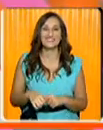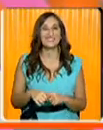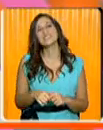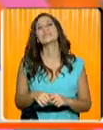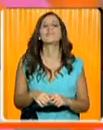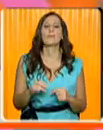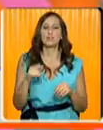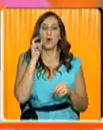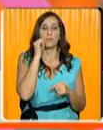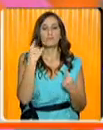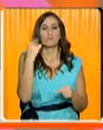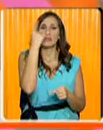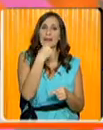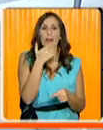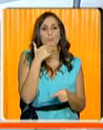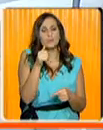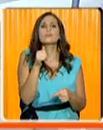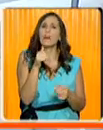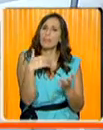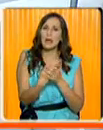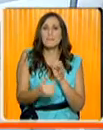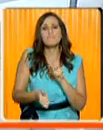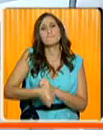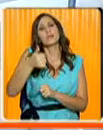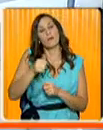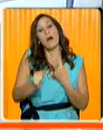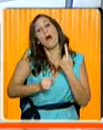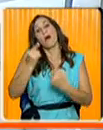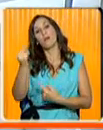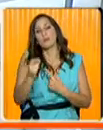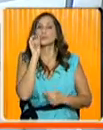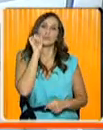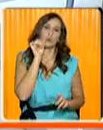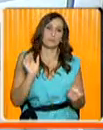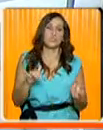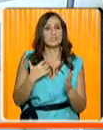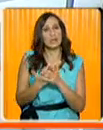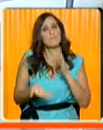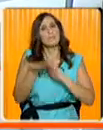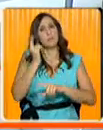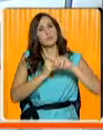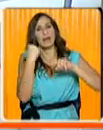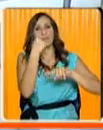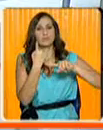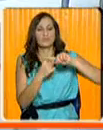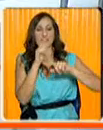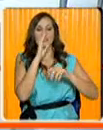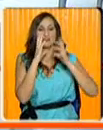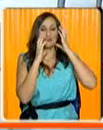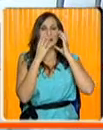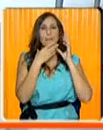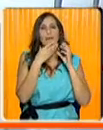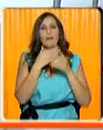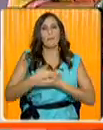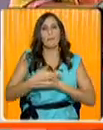Mas há homens que têm uma cara bonita e que até ficam melhor. Alguns, que os favorece. Por exemplo, quando tem uma cara de